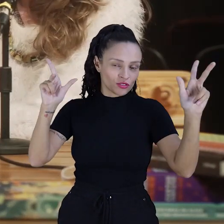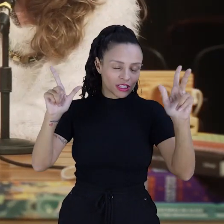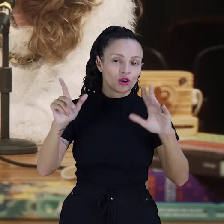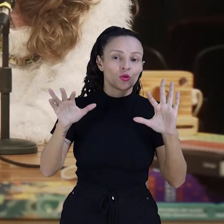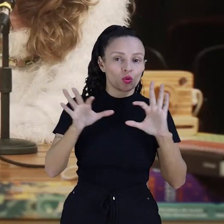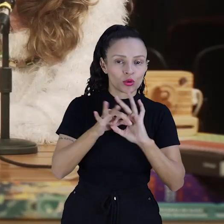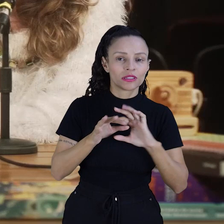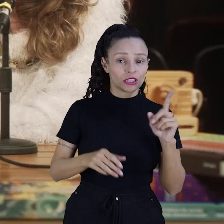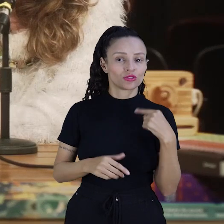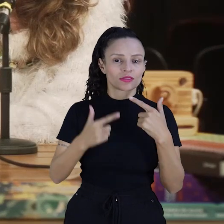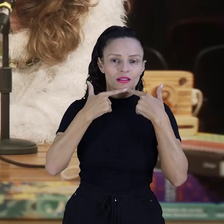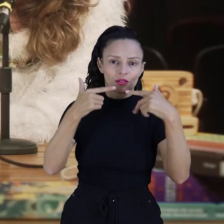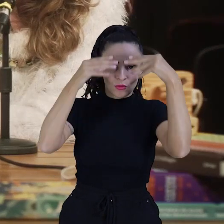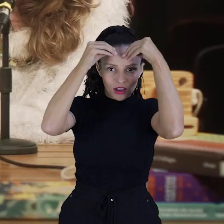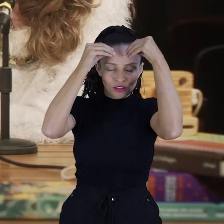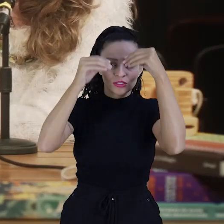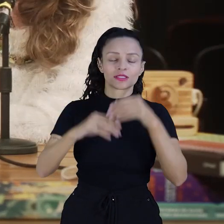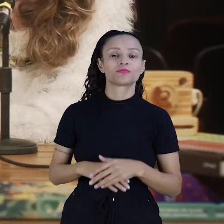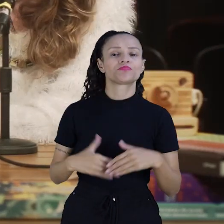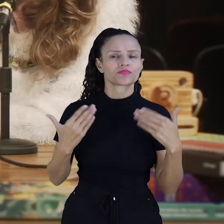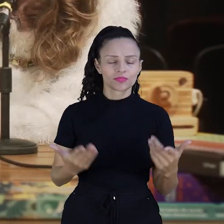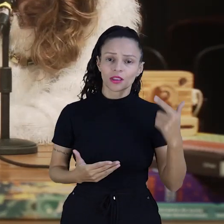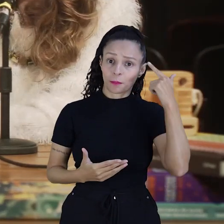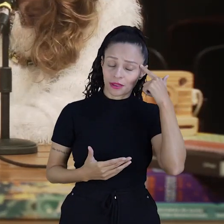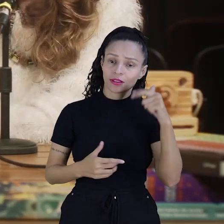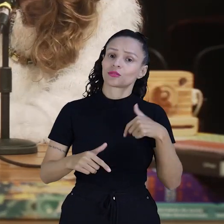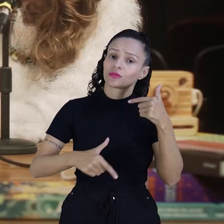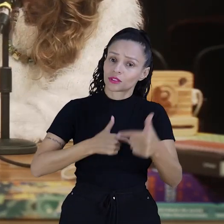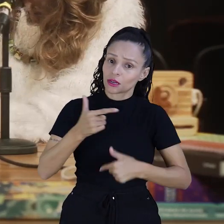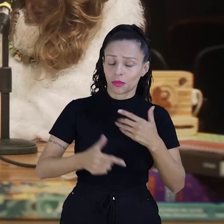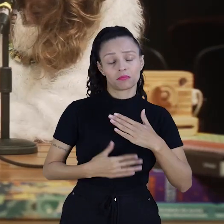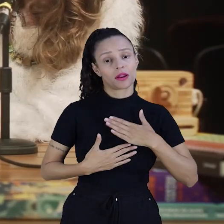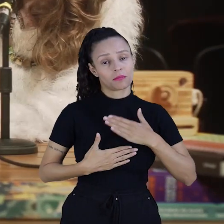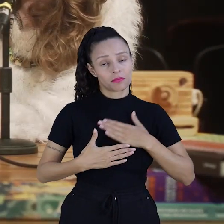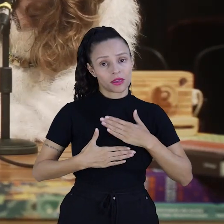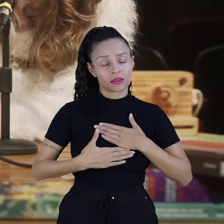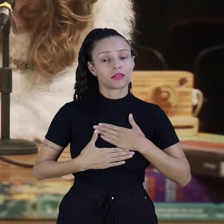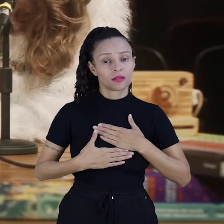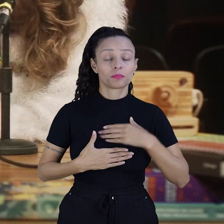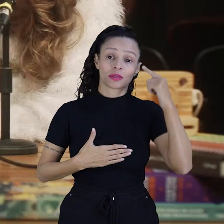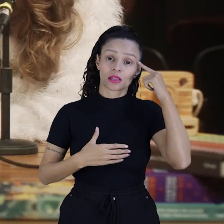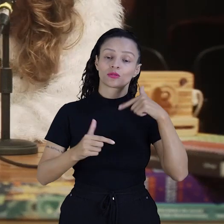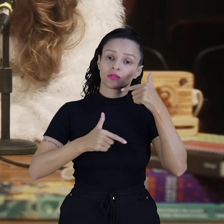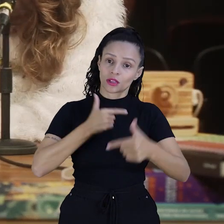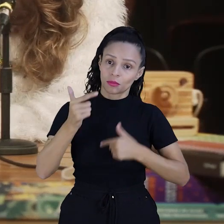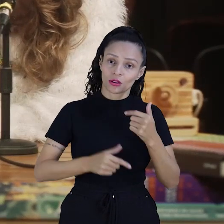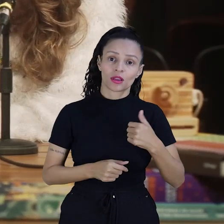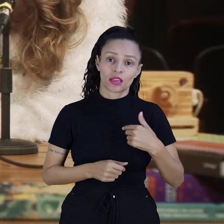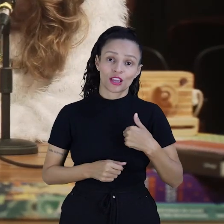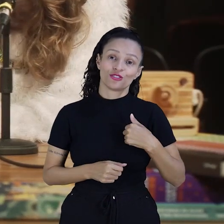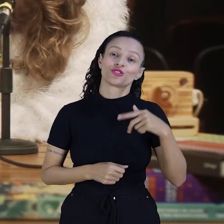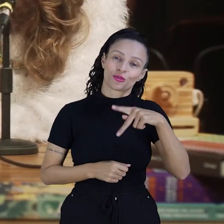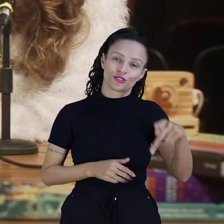né? Vamos unir as nossas linguagens. E pensar num trabalho, pelo menos para mim, me alimenta muito pensar